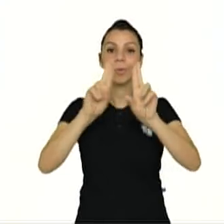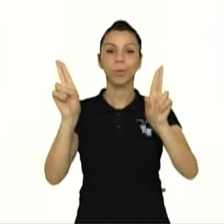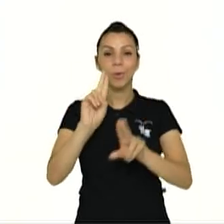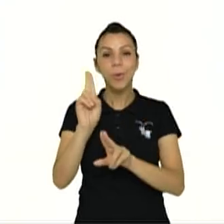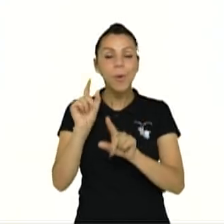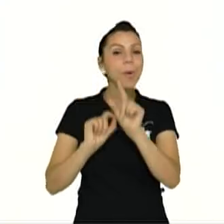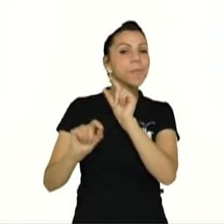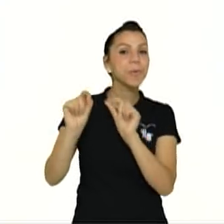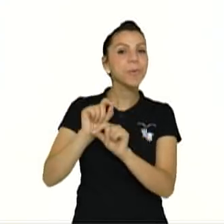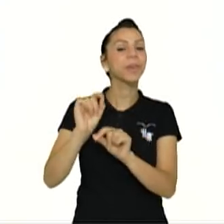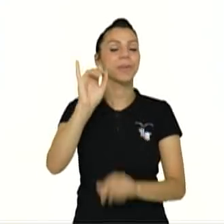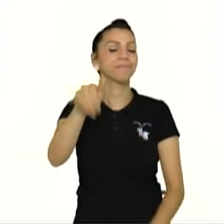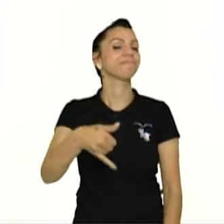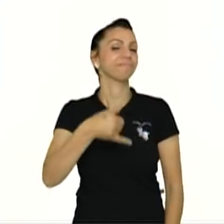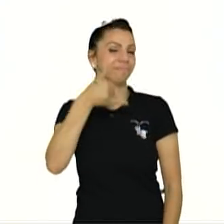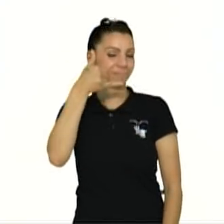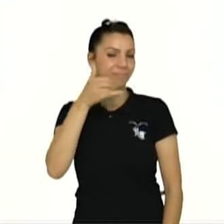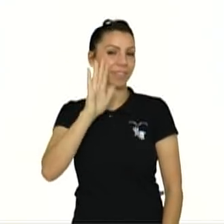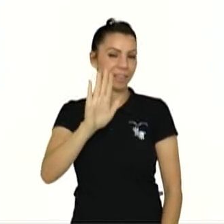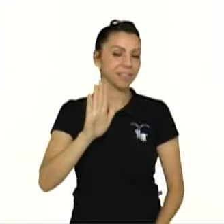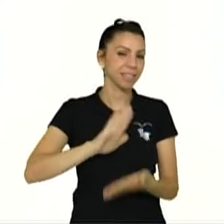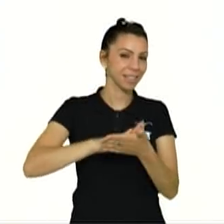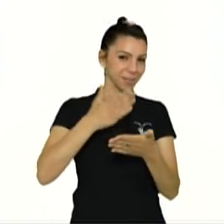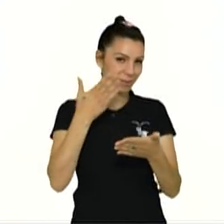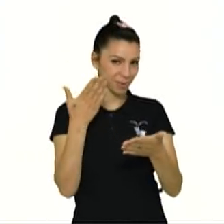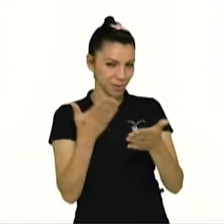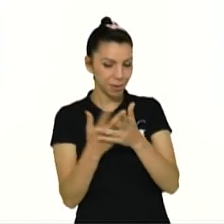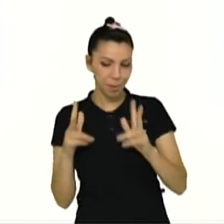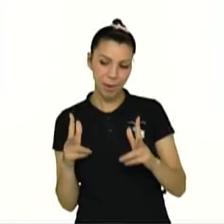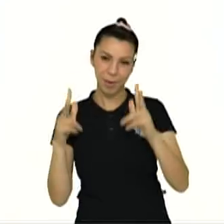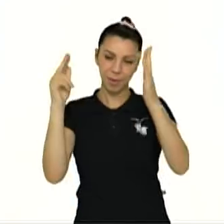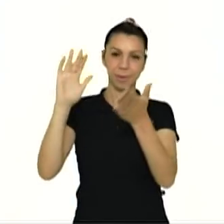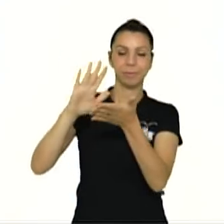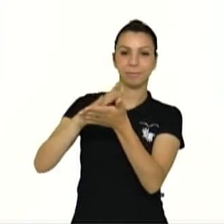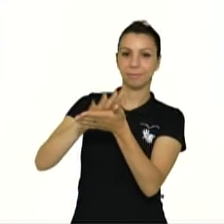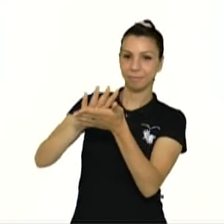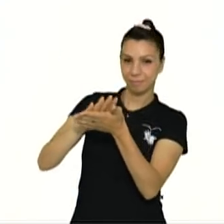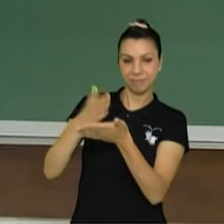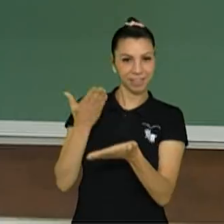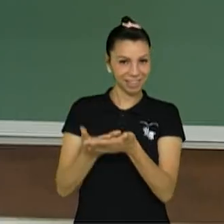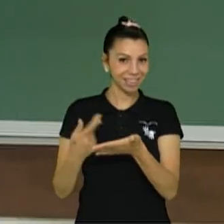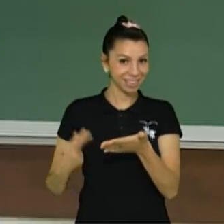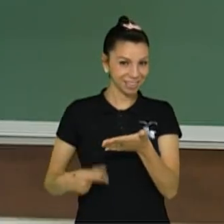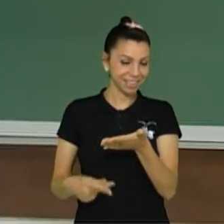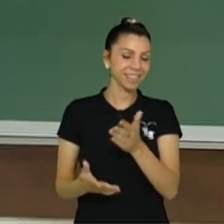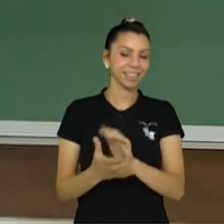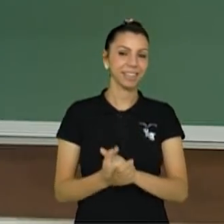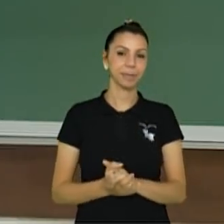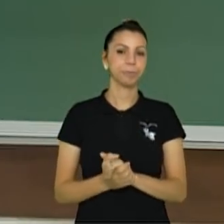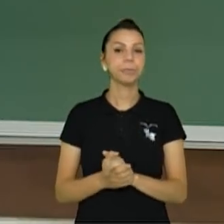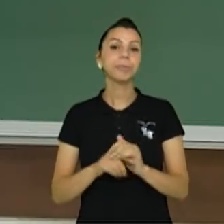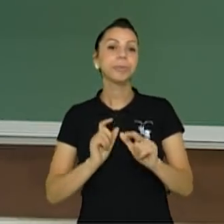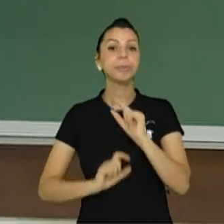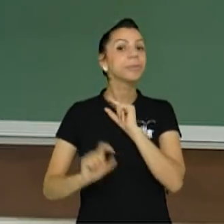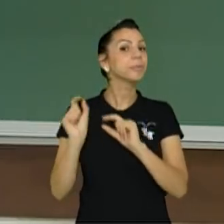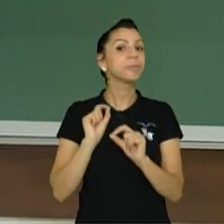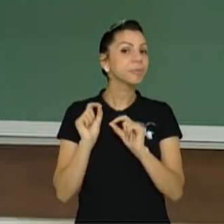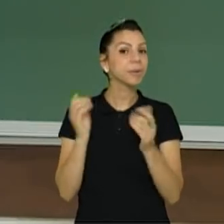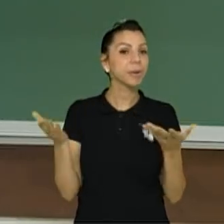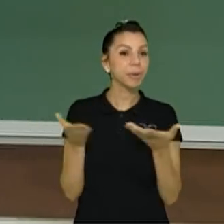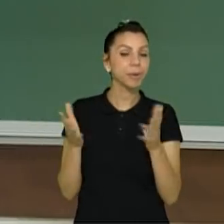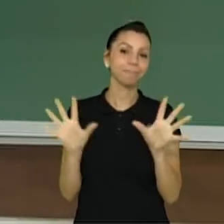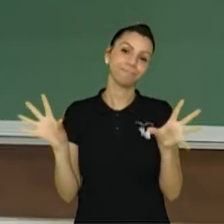nós ouvimos um pequeno trecho, inclusive, desse samba na aula. E o que nós temos agora?